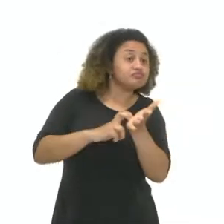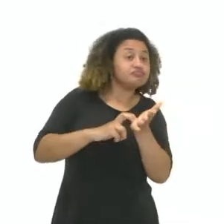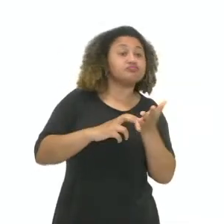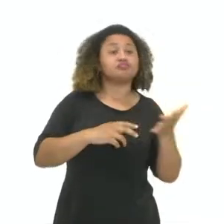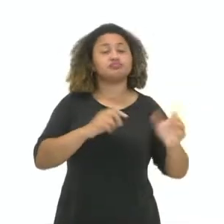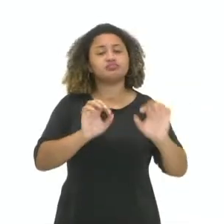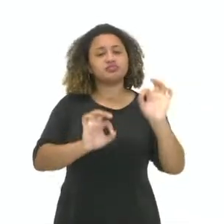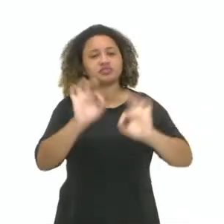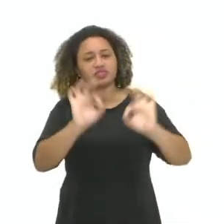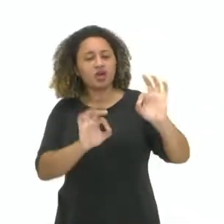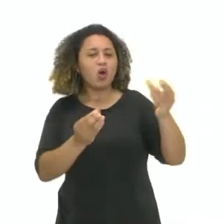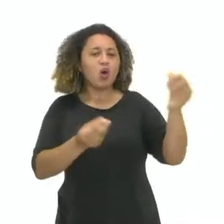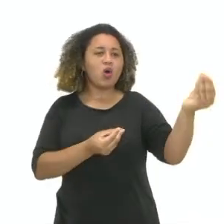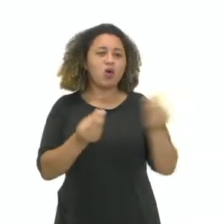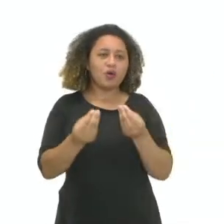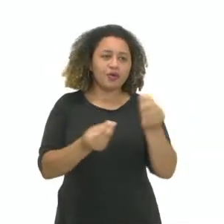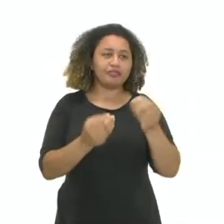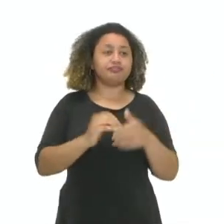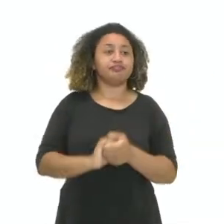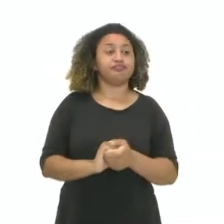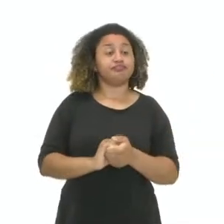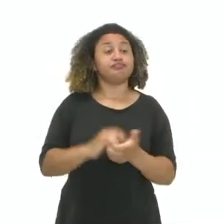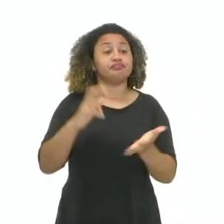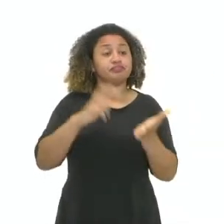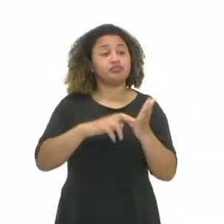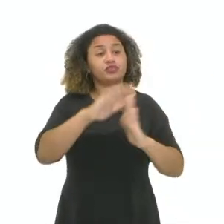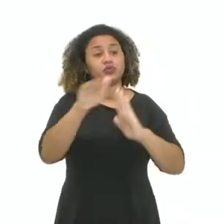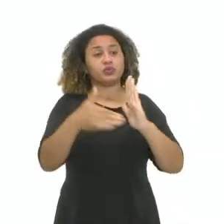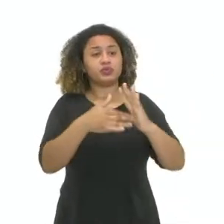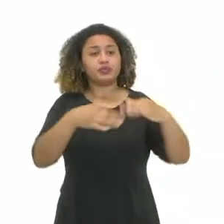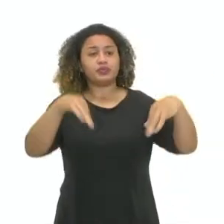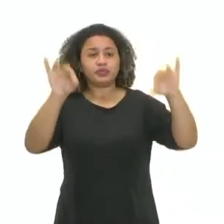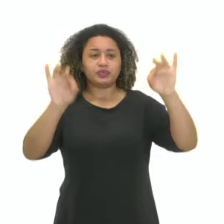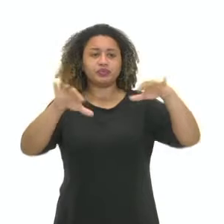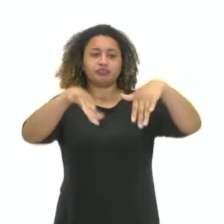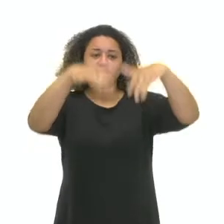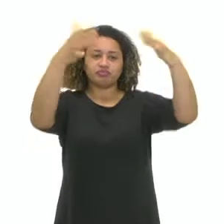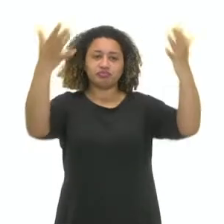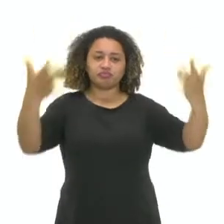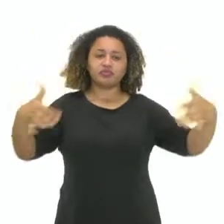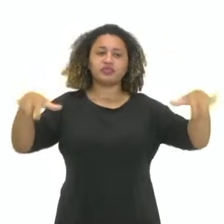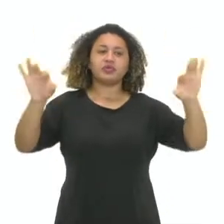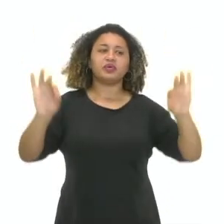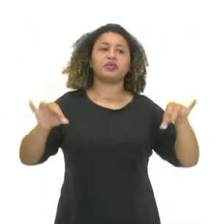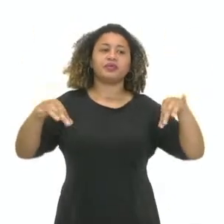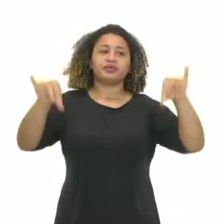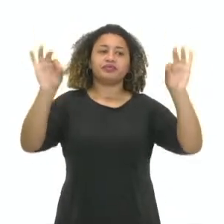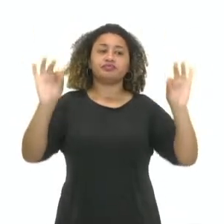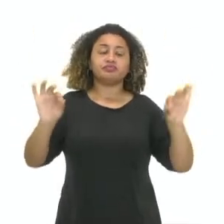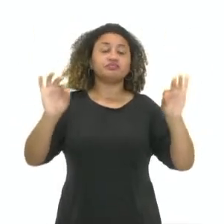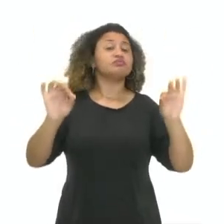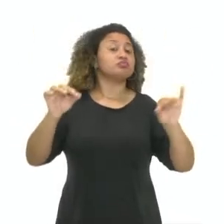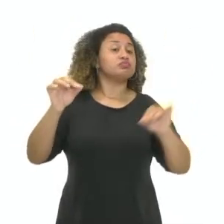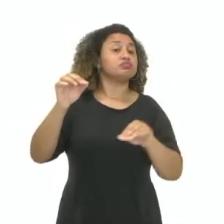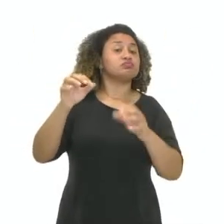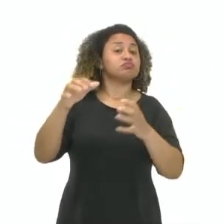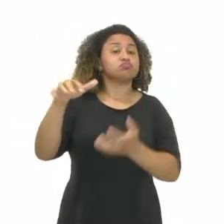de armação, amanhã todo de um tecido tão aéreo que tecido se eleva por si, Luz